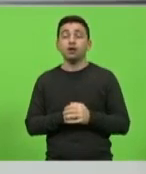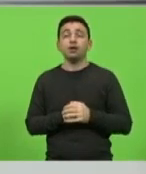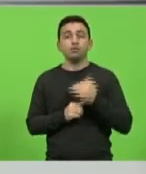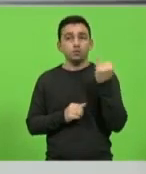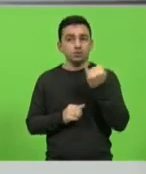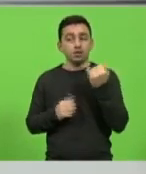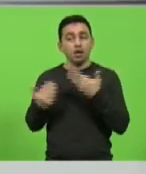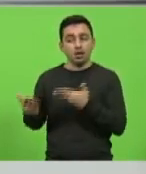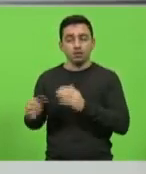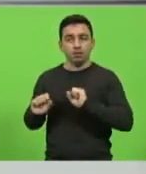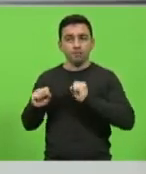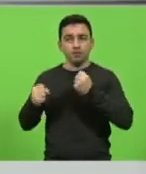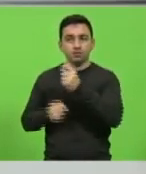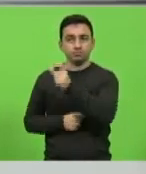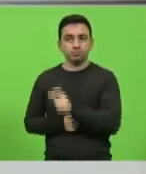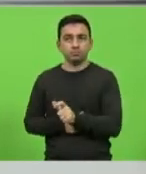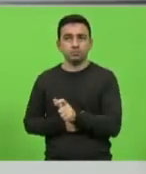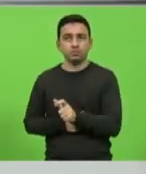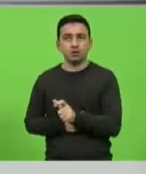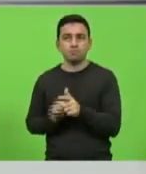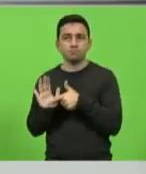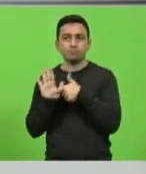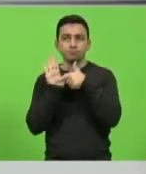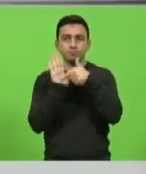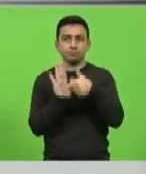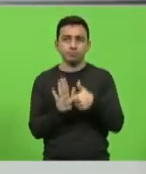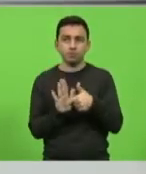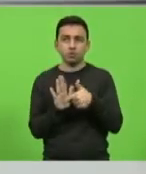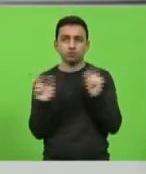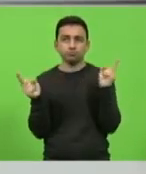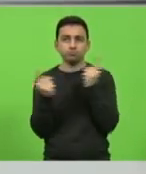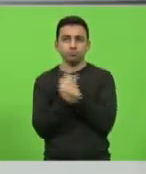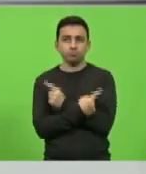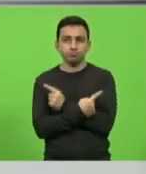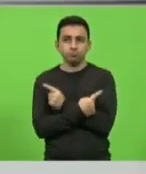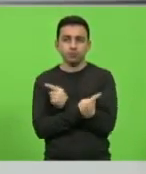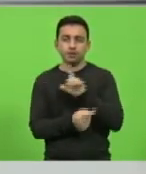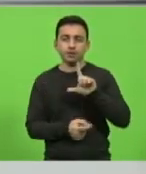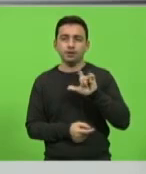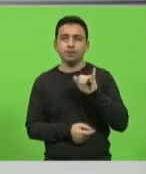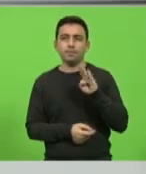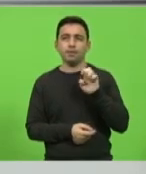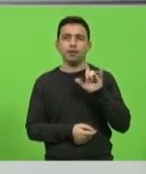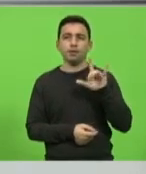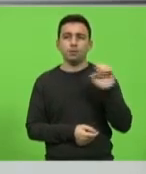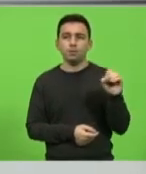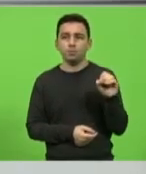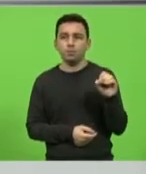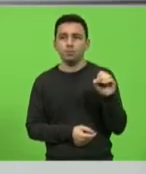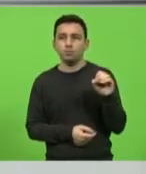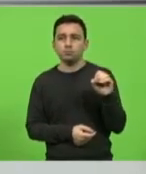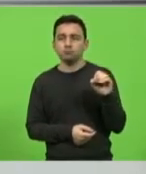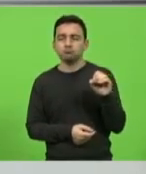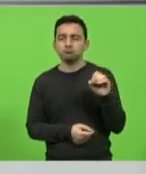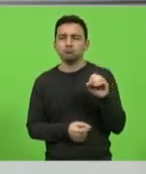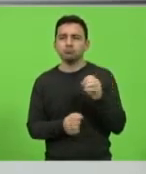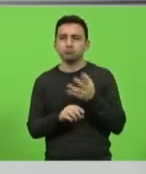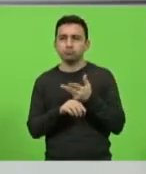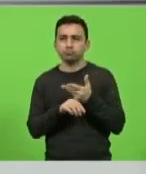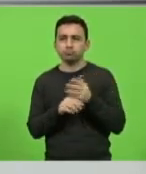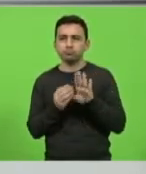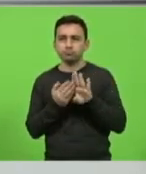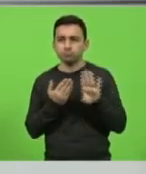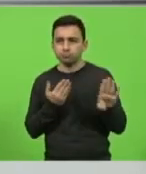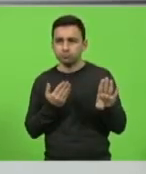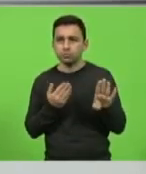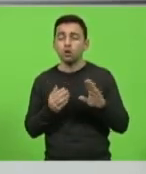defesa, ao apresentar contrariedade ao libelo, dispensou diligências e produção de